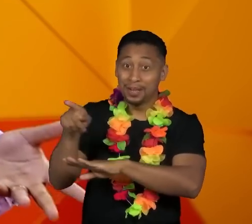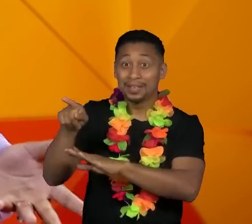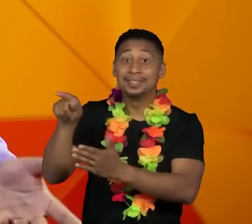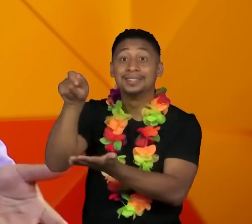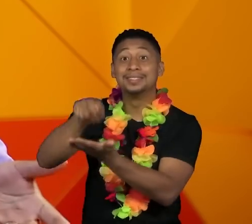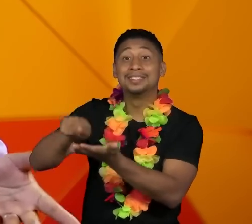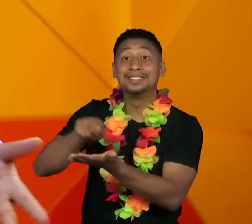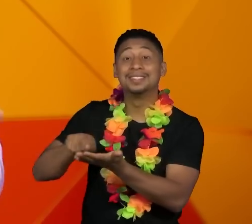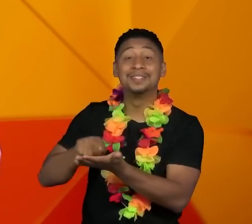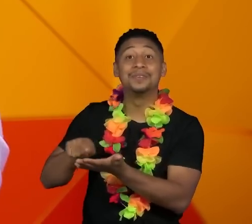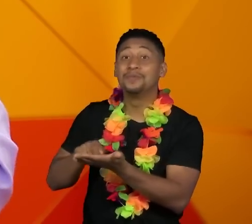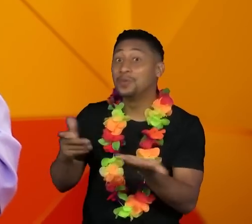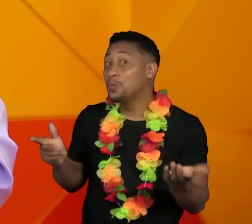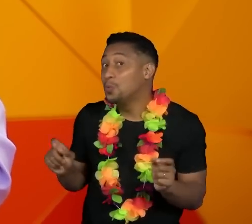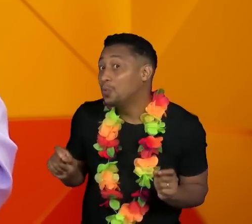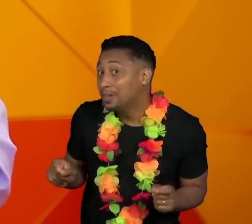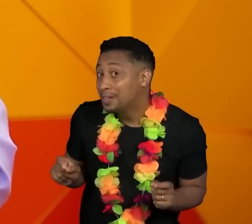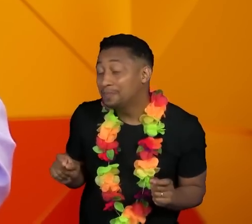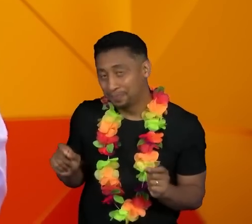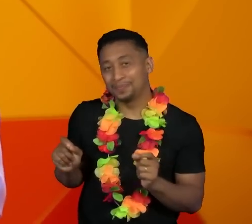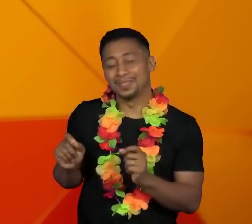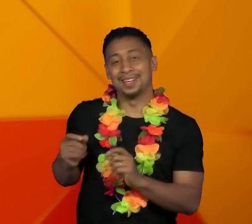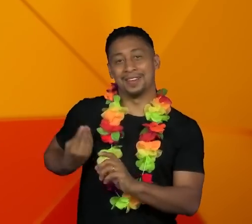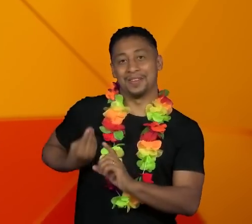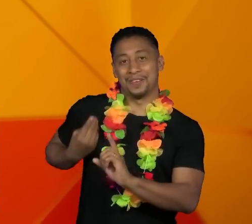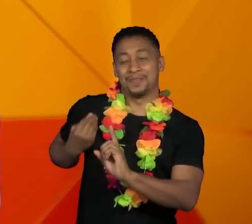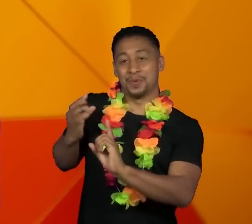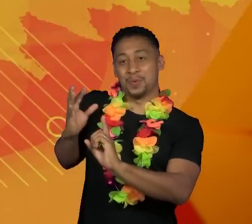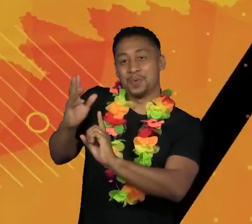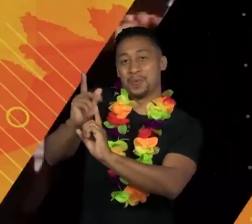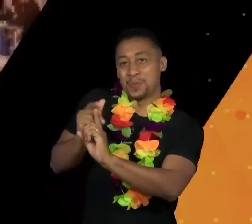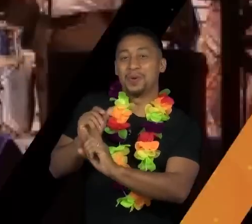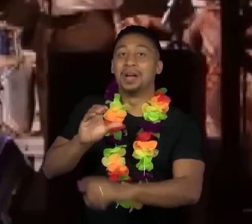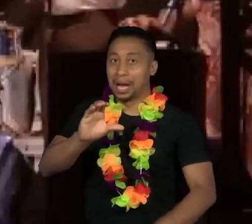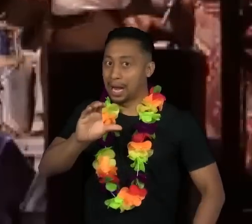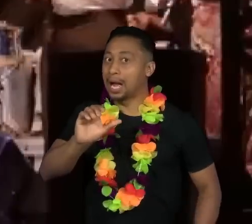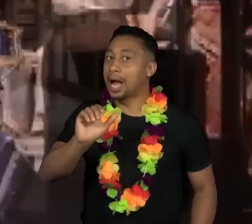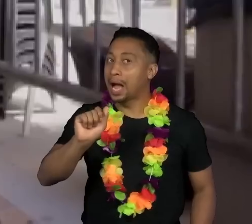seu Carlão. E ele conta pra gente um pouquinho dessa história.